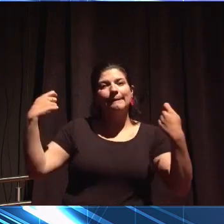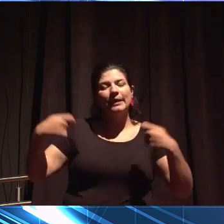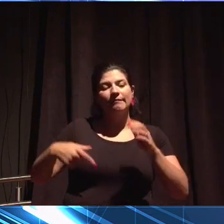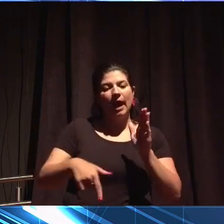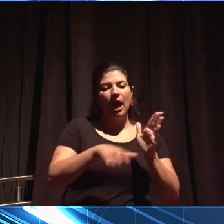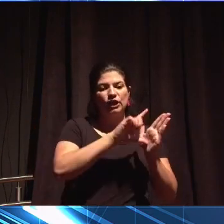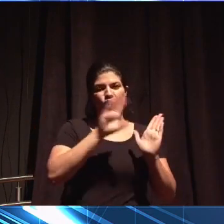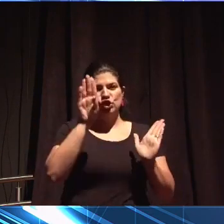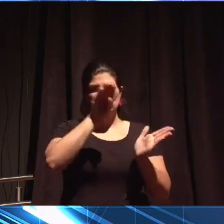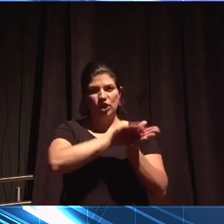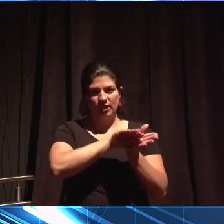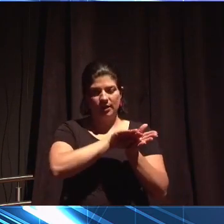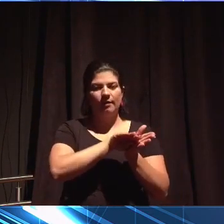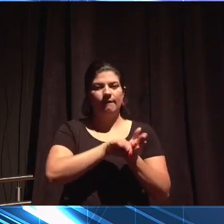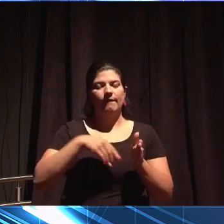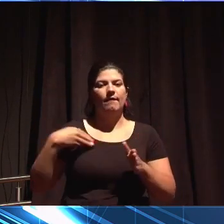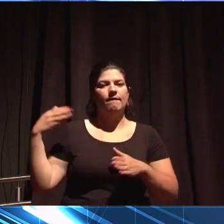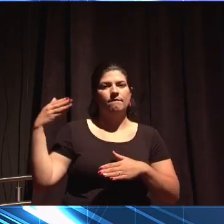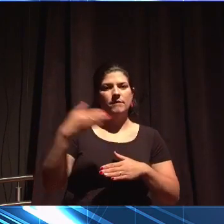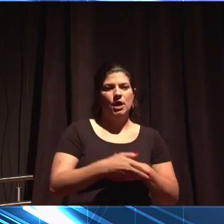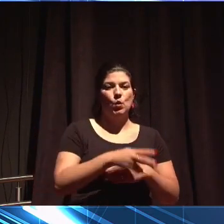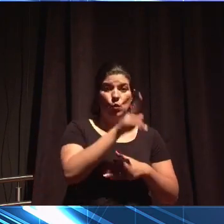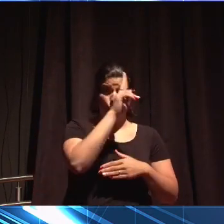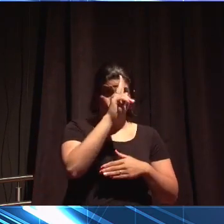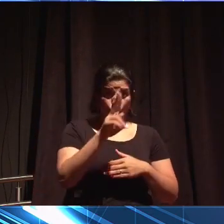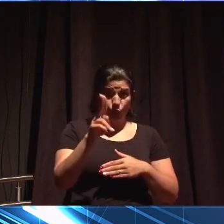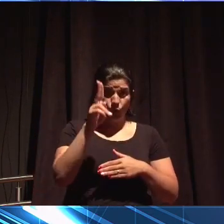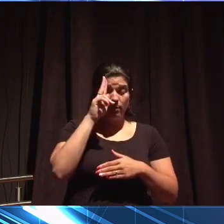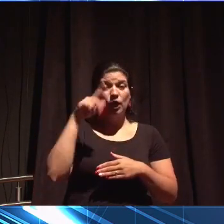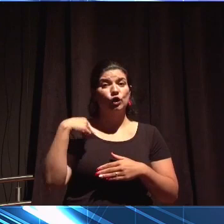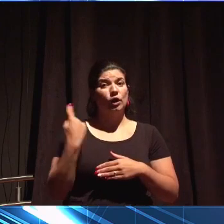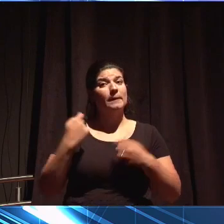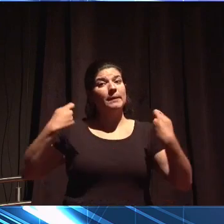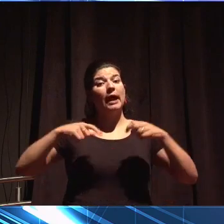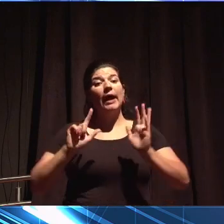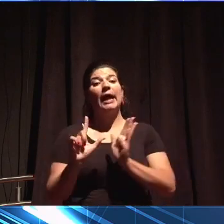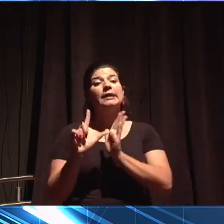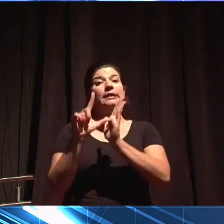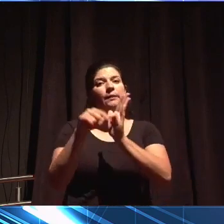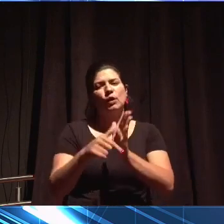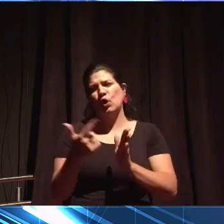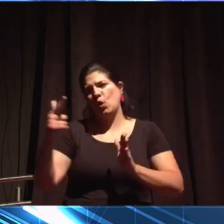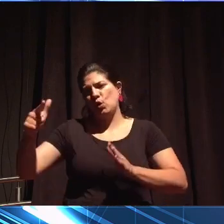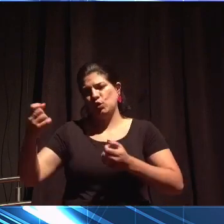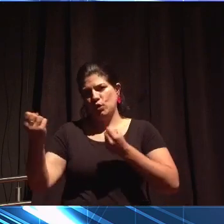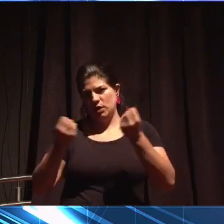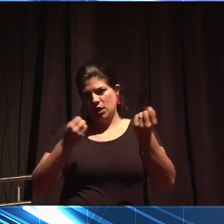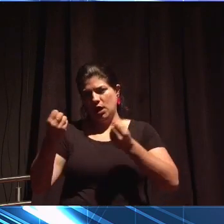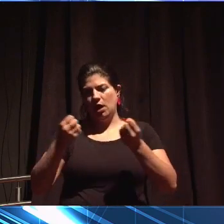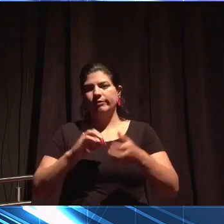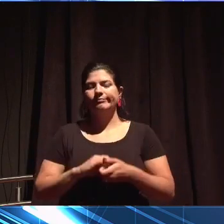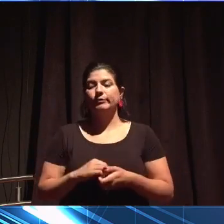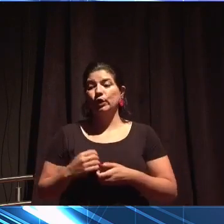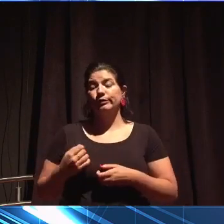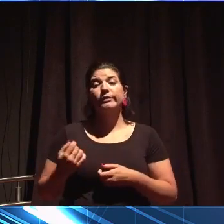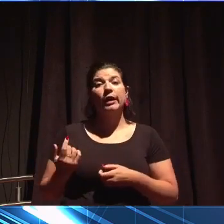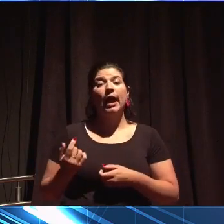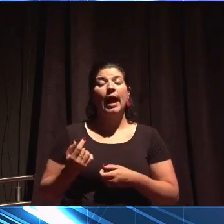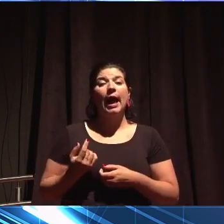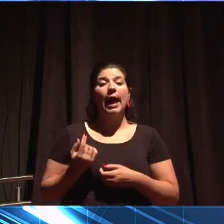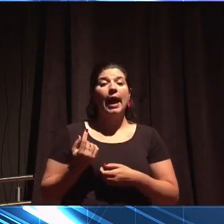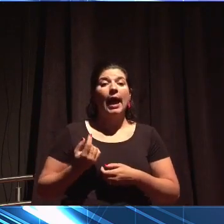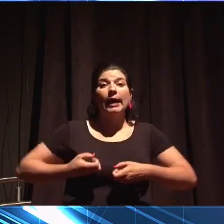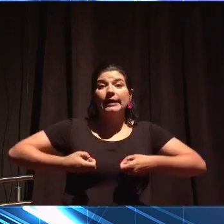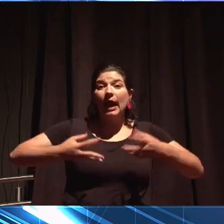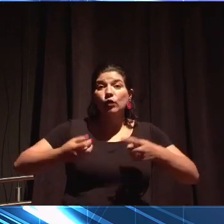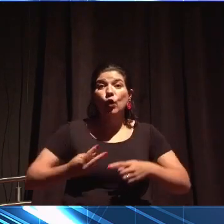chegar antes. Eles vieram em um Uber. A gente precisava vir depois, a gente veio em outro. Acabamos gastando 2 vezes com